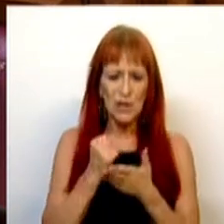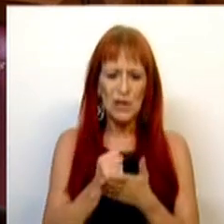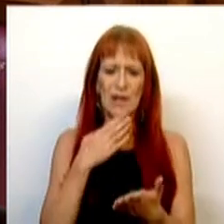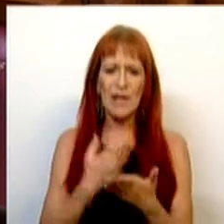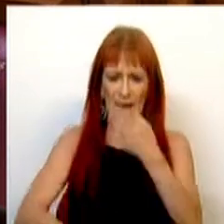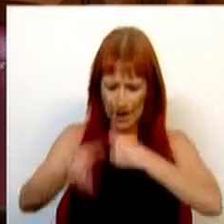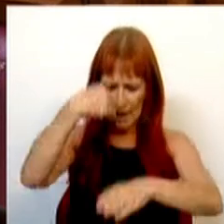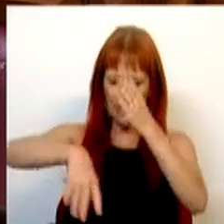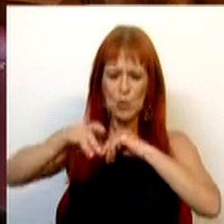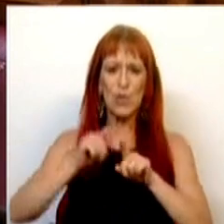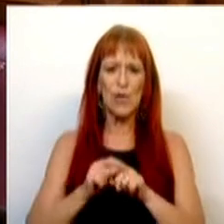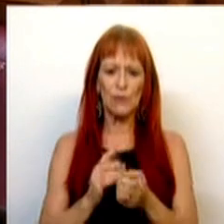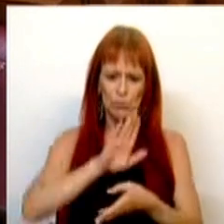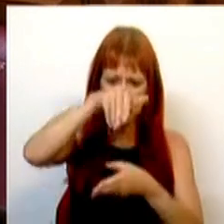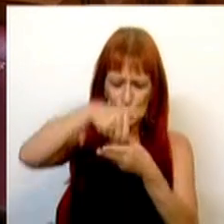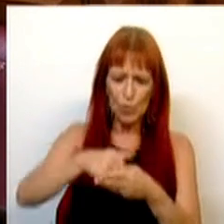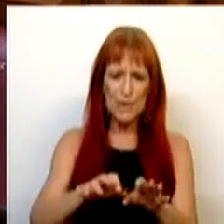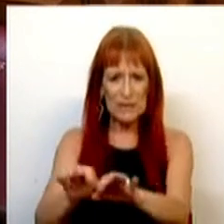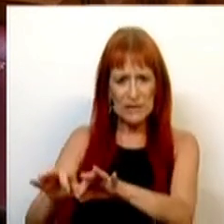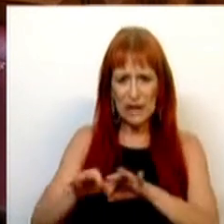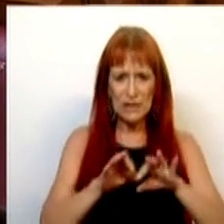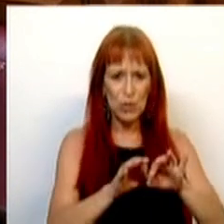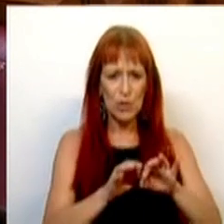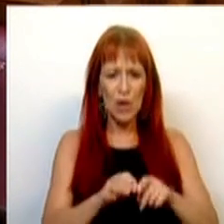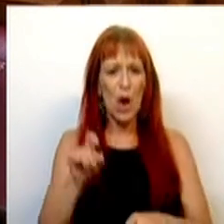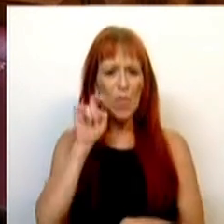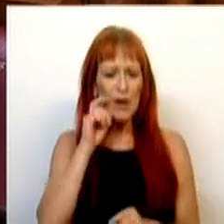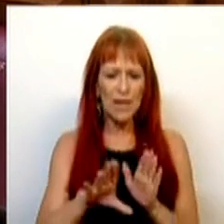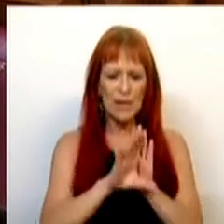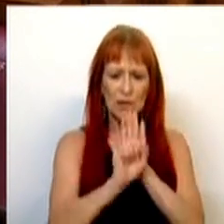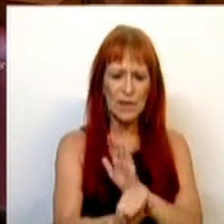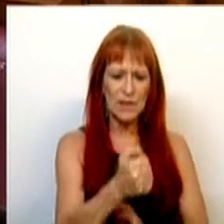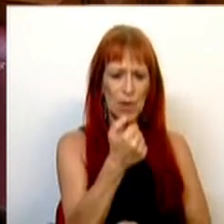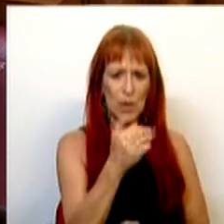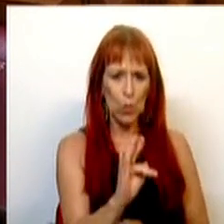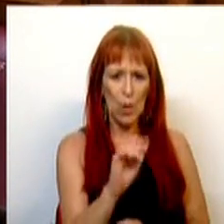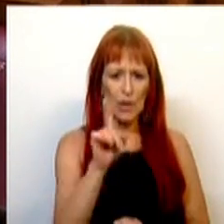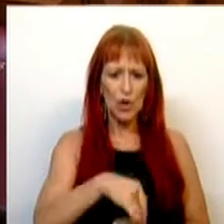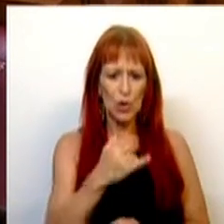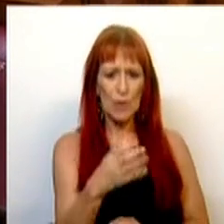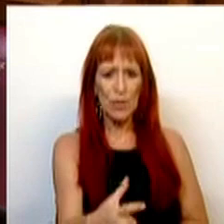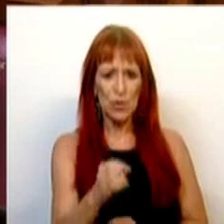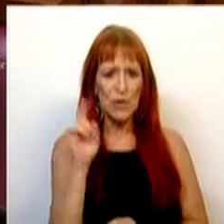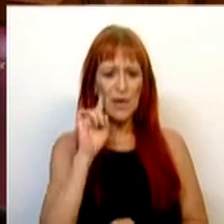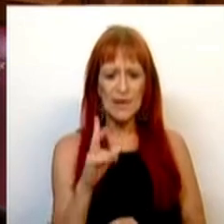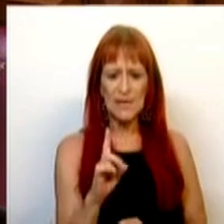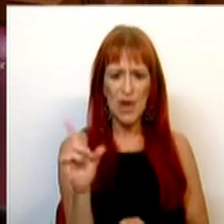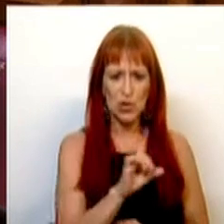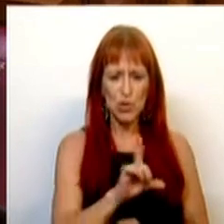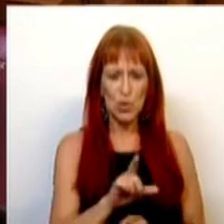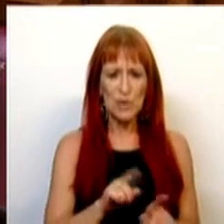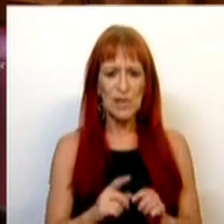suporte à aprendizagem e à inclusão universal, ao abrigo do Decreto-Lei 54/2018, 6 de julho,